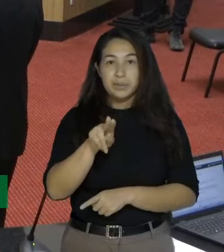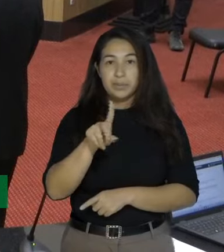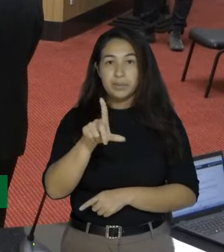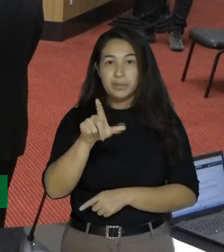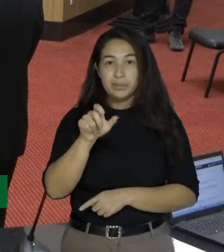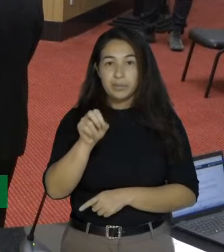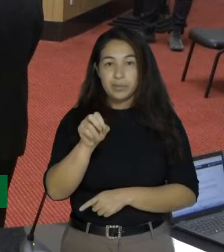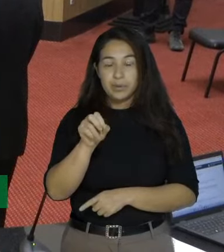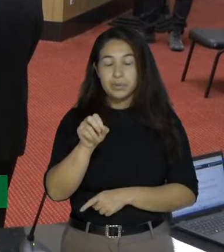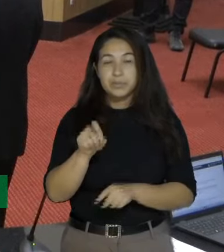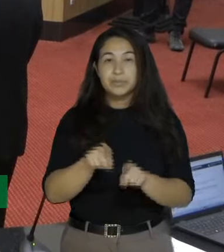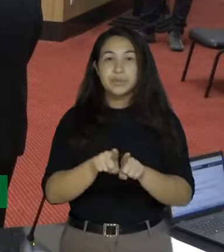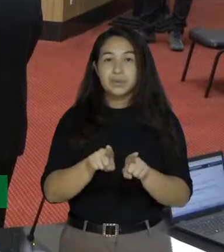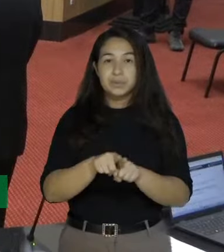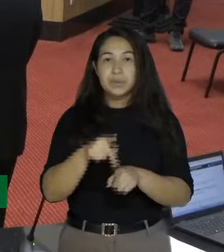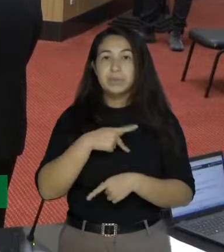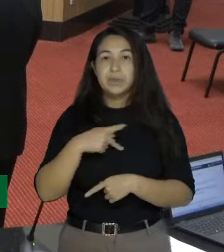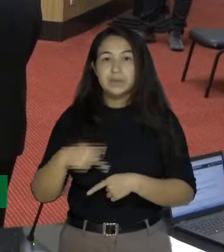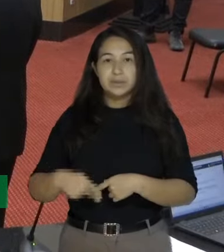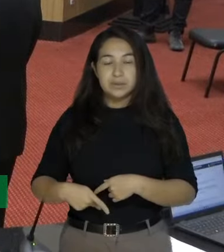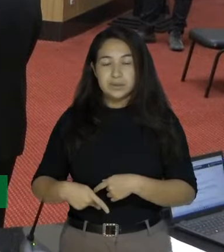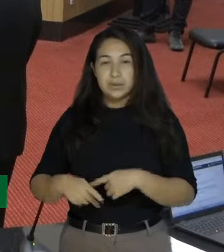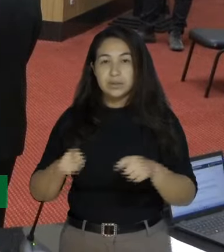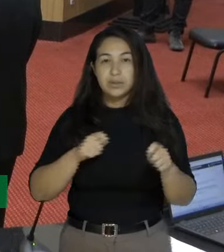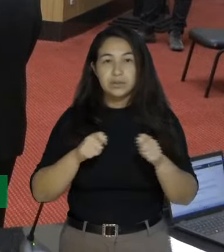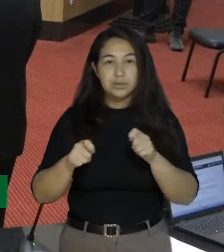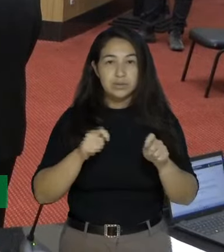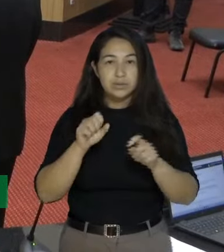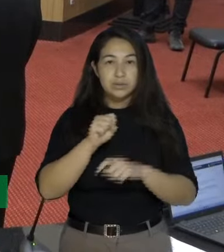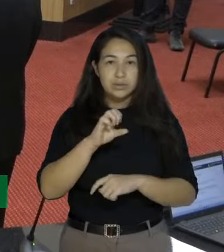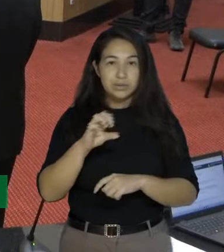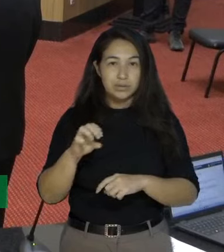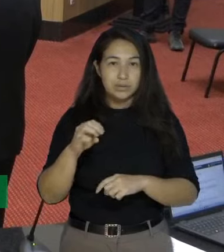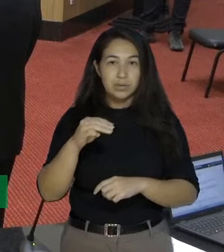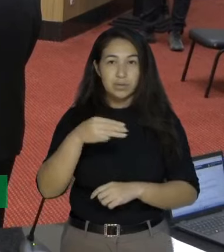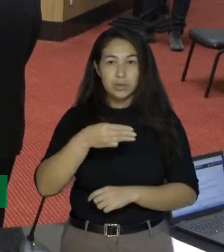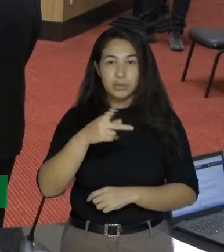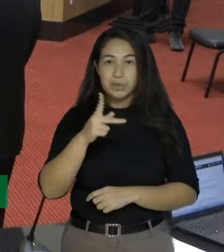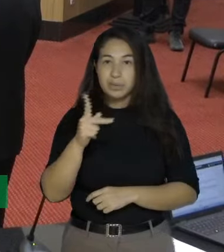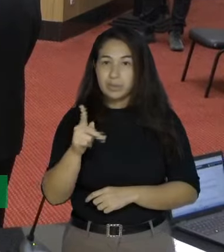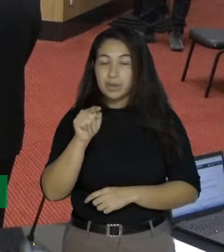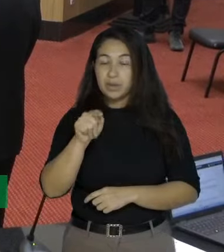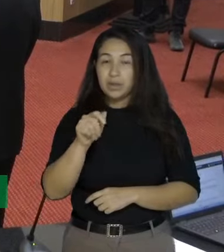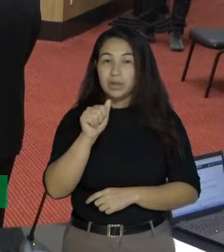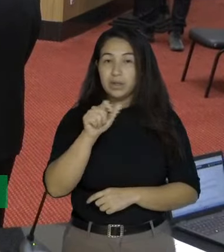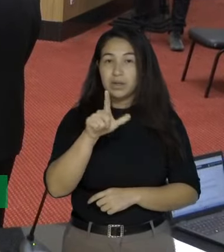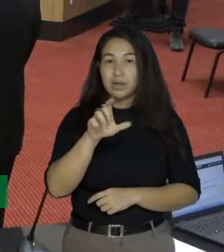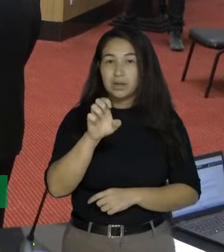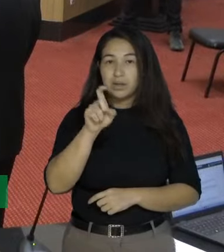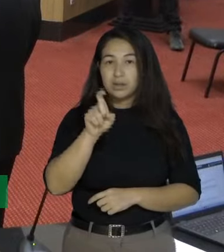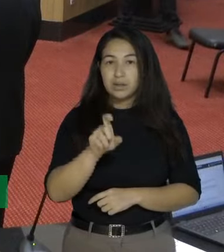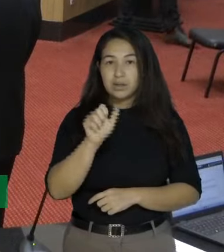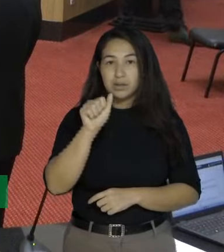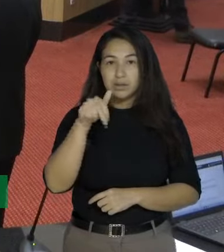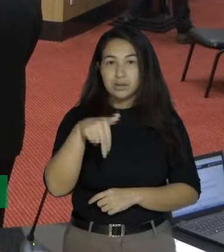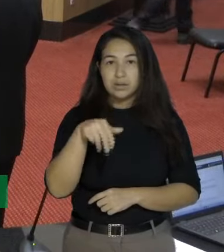de Oliveira e o presidente da nossa Associação Catarinense Ministério Público Dr Alexandre Stefani